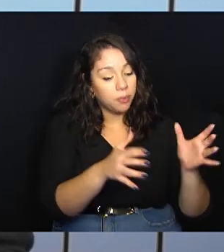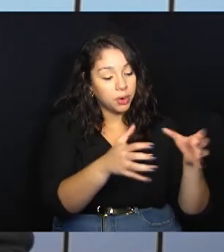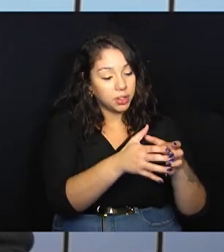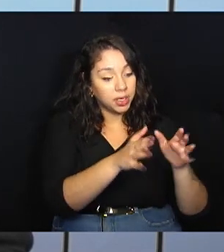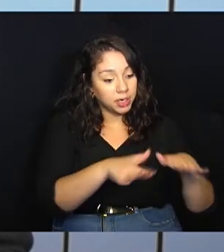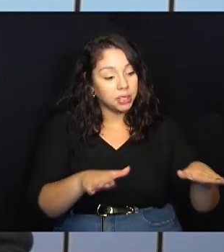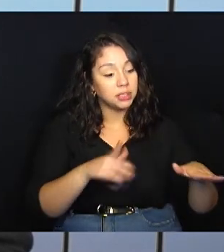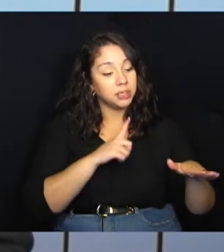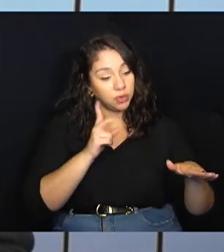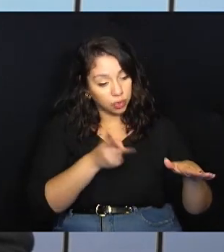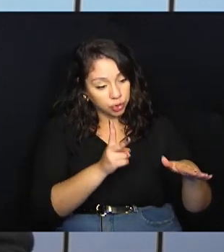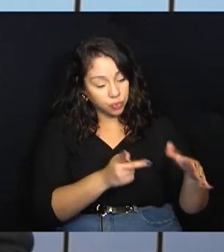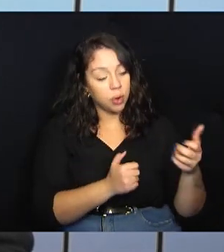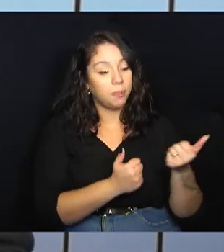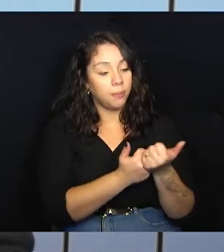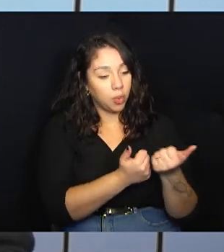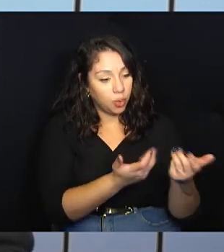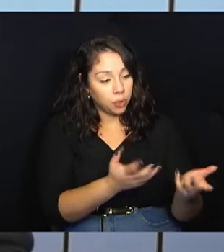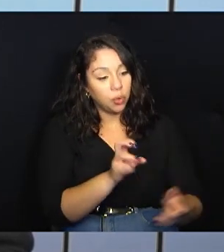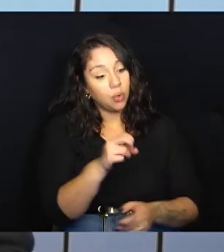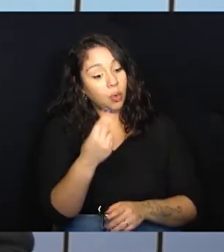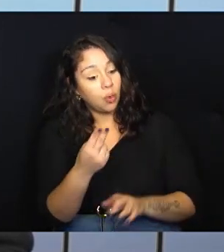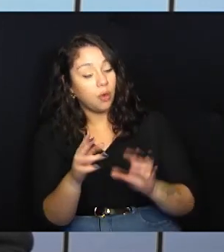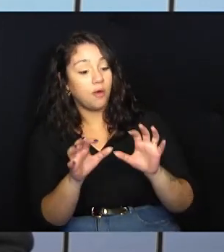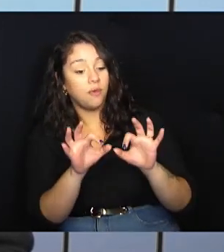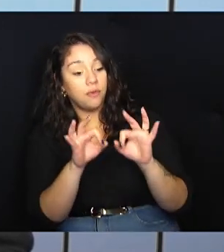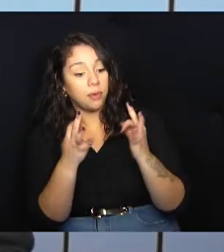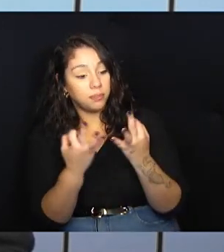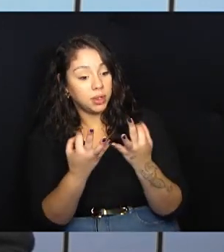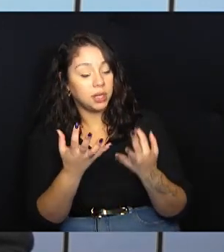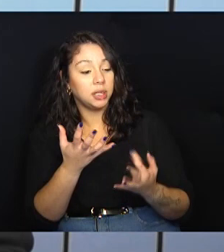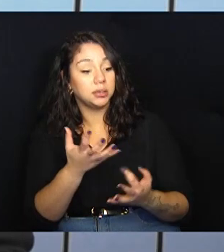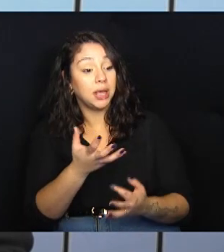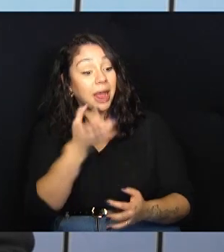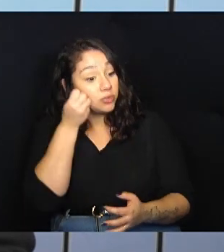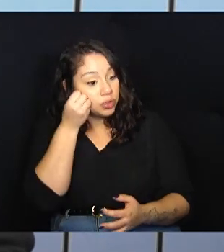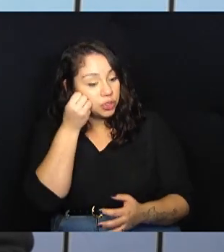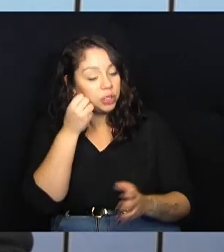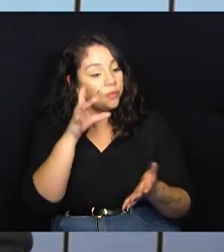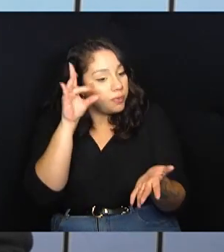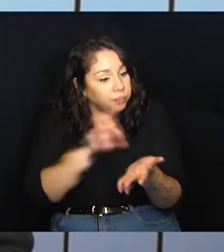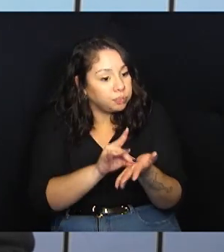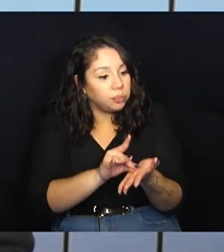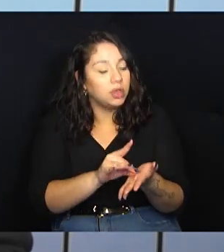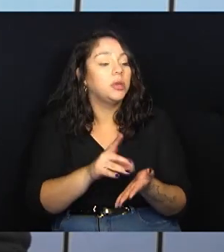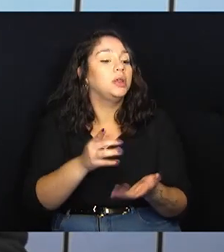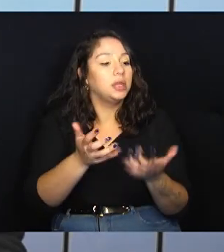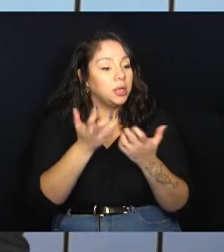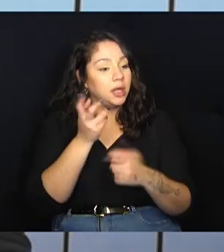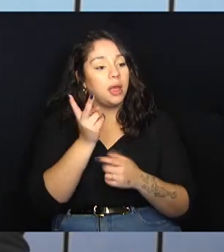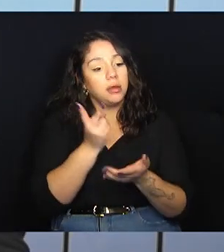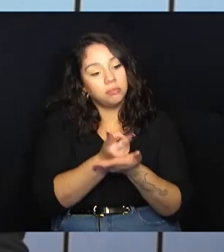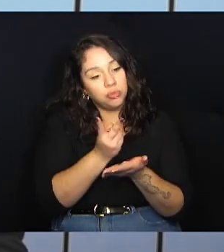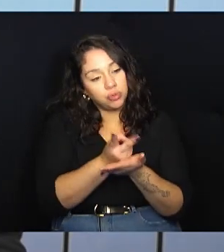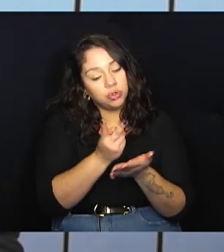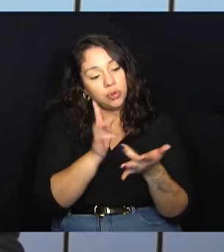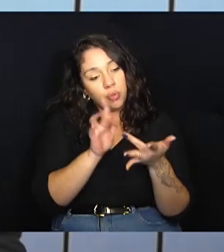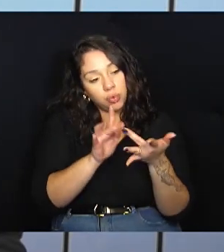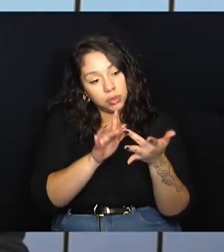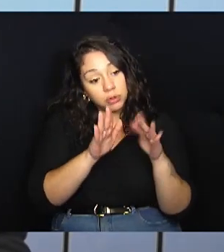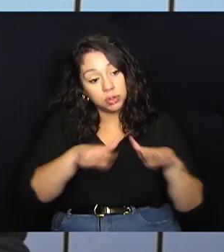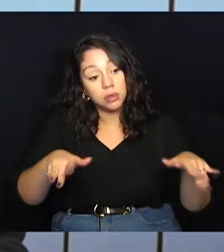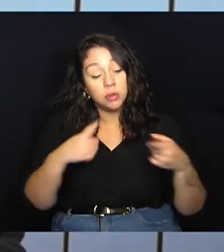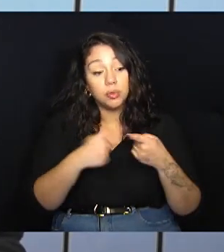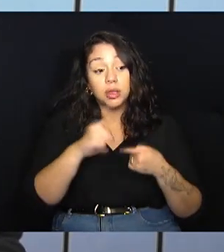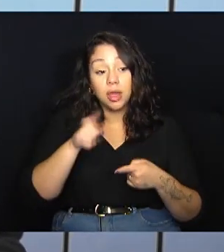dando apoio, ou famílias adotivas que querem manter o contato da criança, porque é importante saber que uma